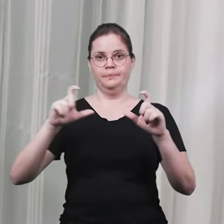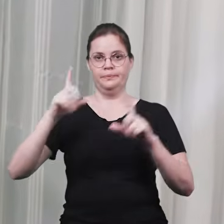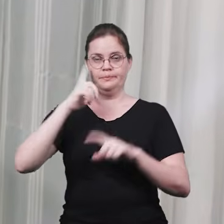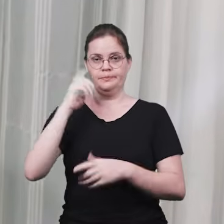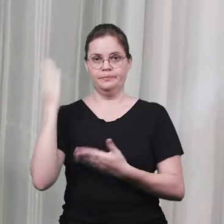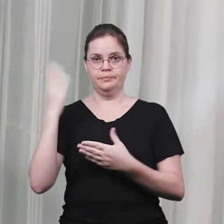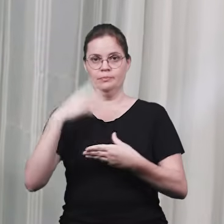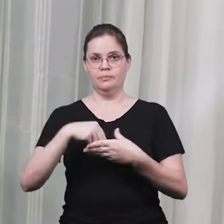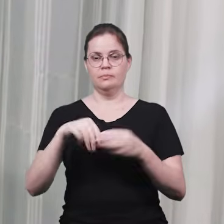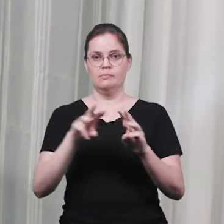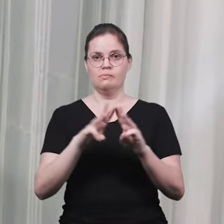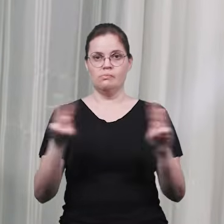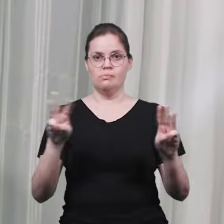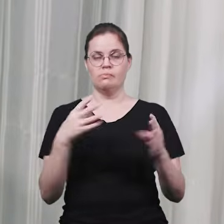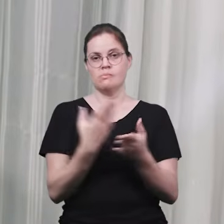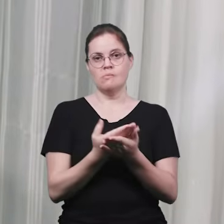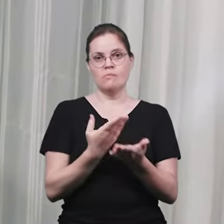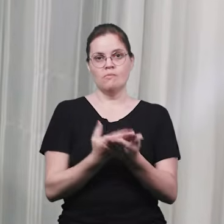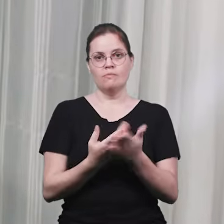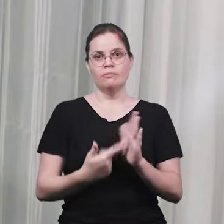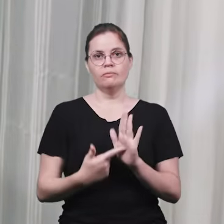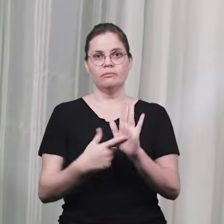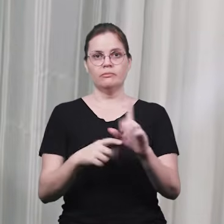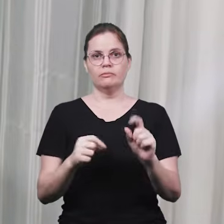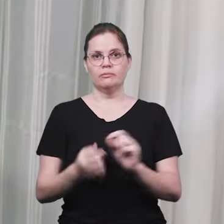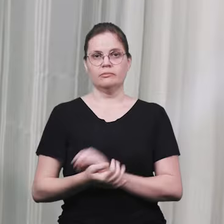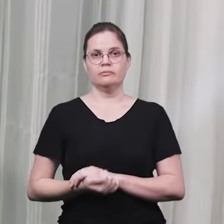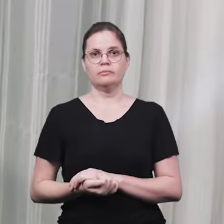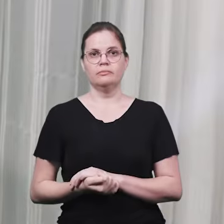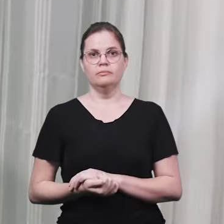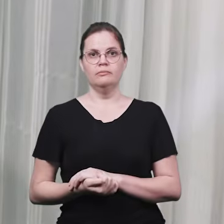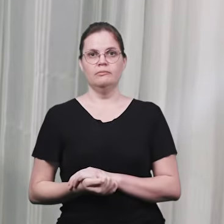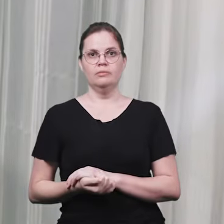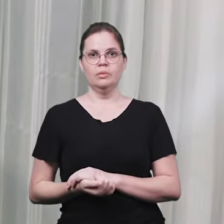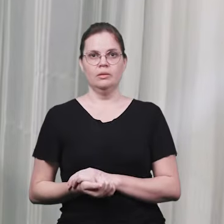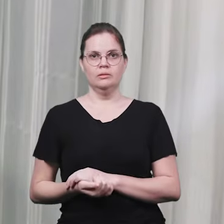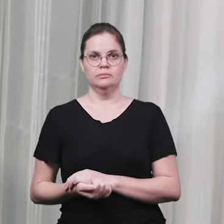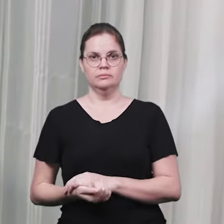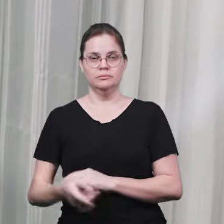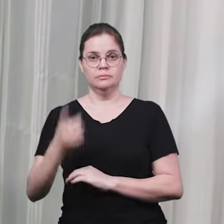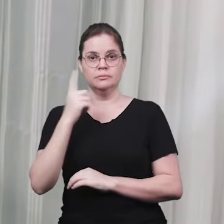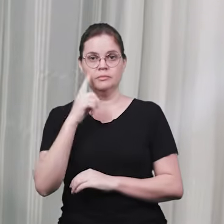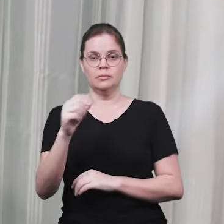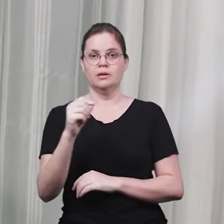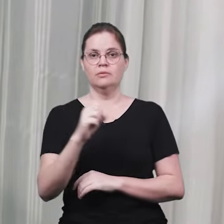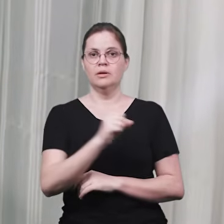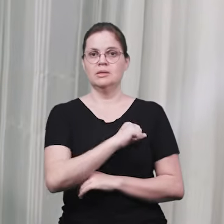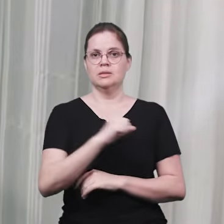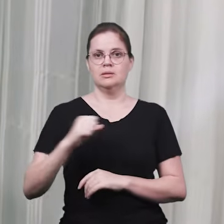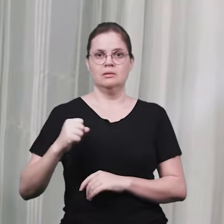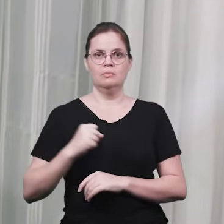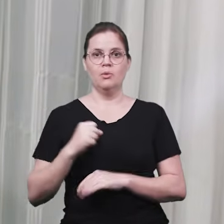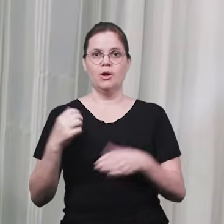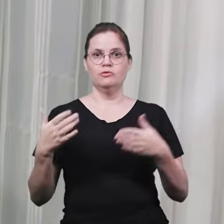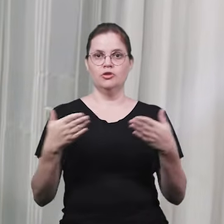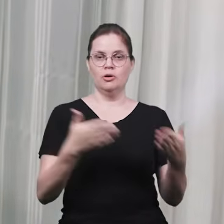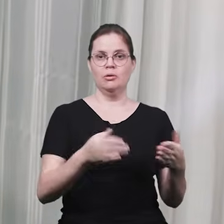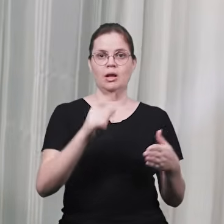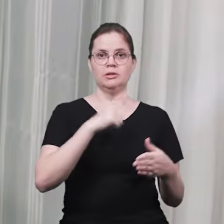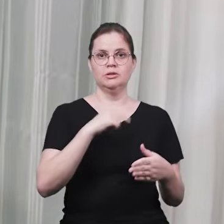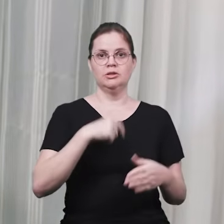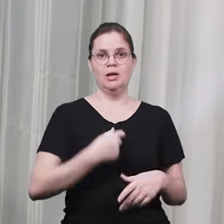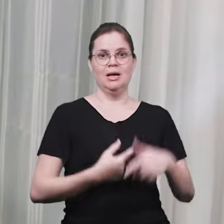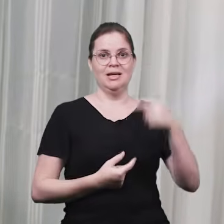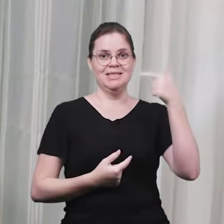que estava na nossa aula dessa semana, que fala que quando Samuel chegou na casa de Jessé, lá tinha 7